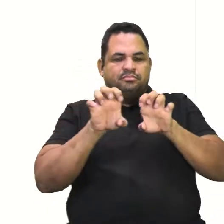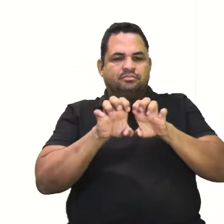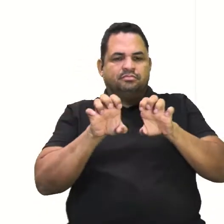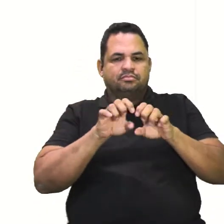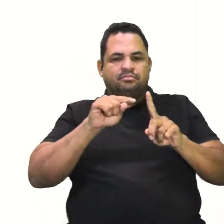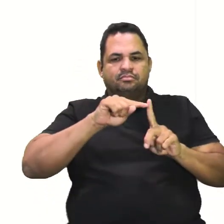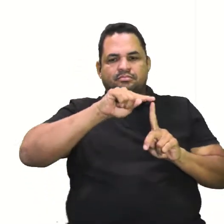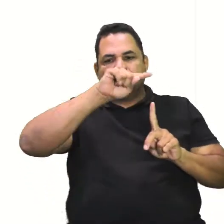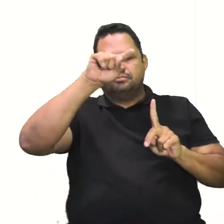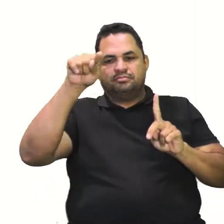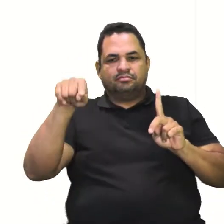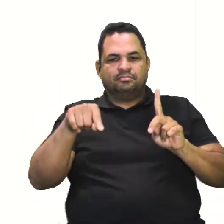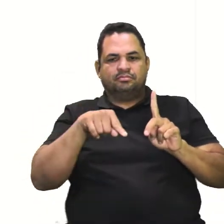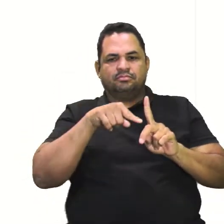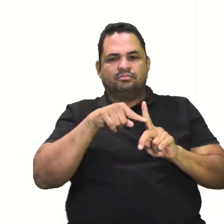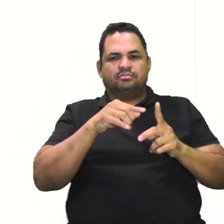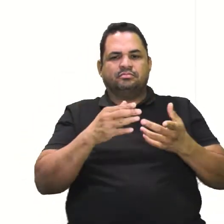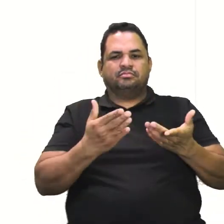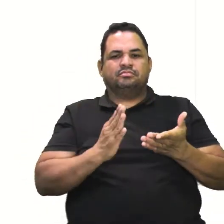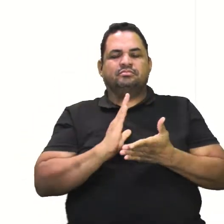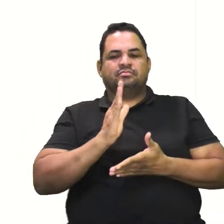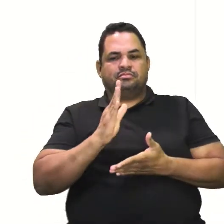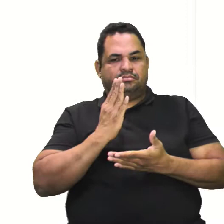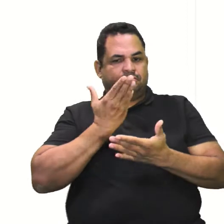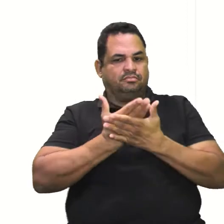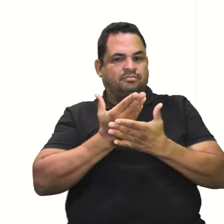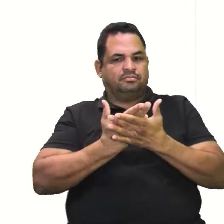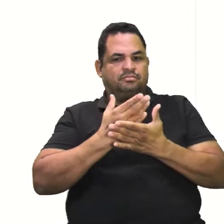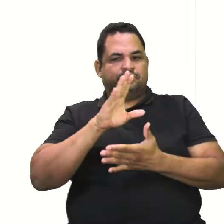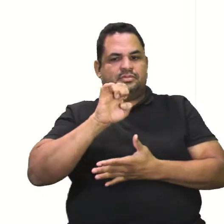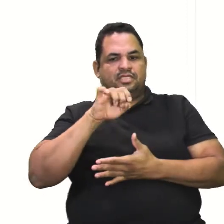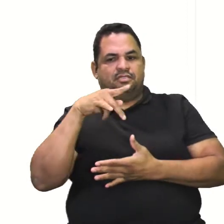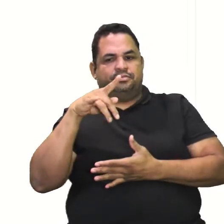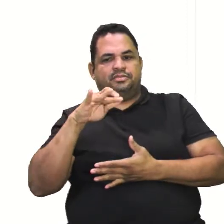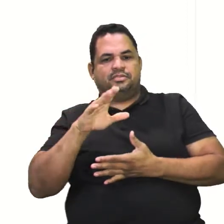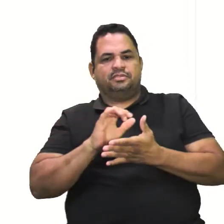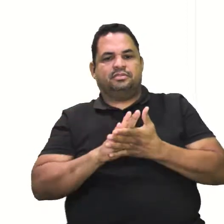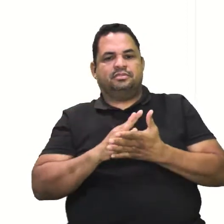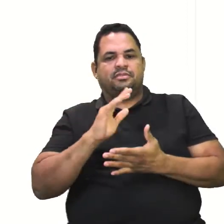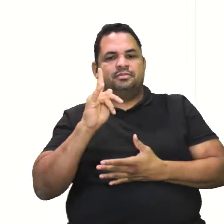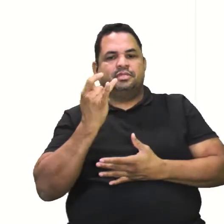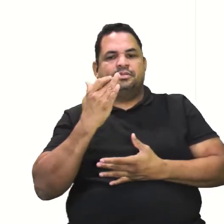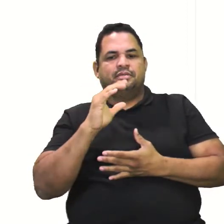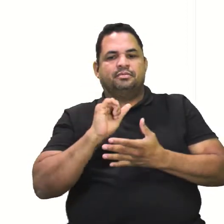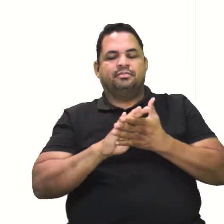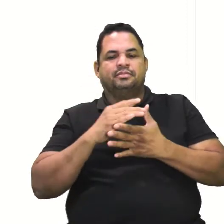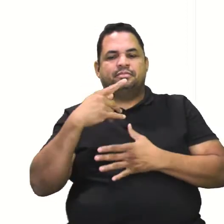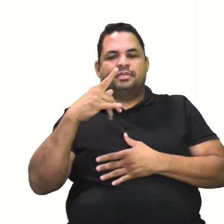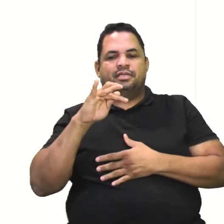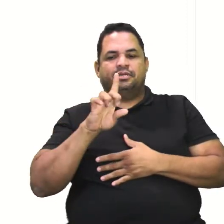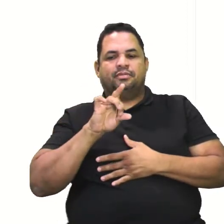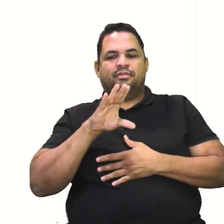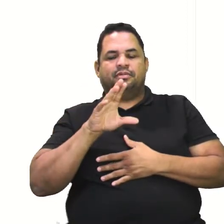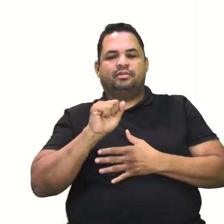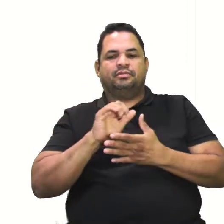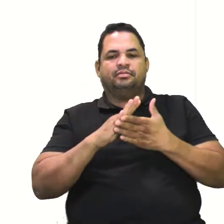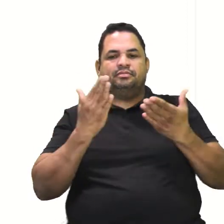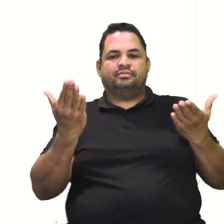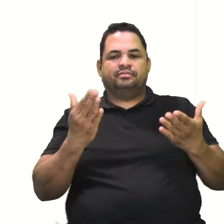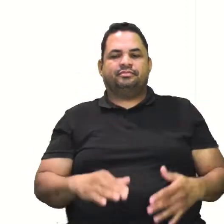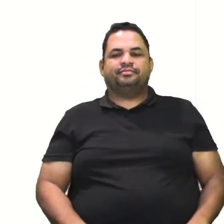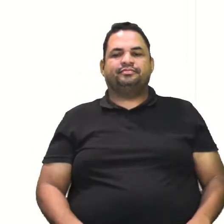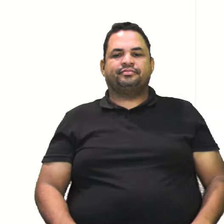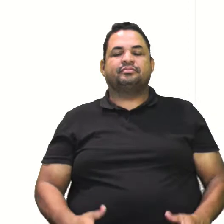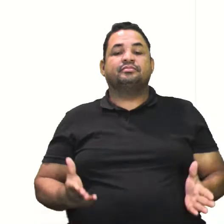Compreender as equações da circunferência. Agora já foi. Já foi. Da elipse, da hipérbole e da parábola. Chegaremos lá,